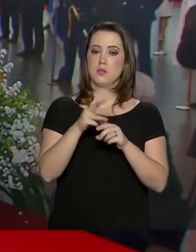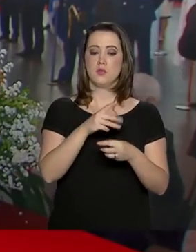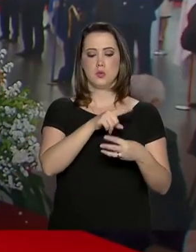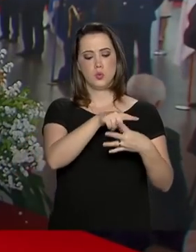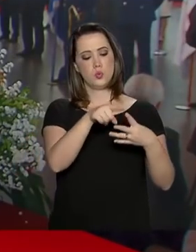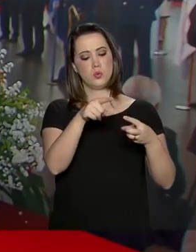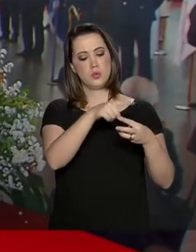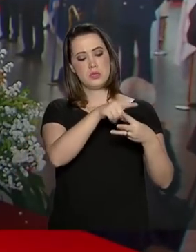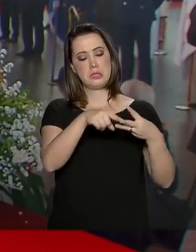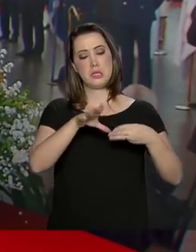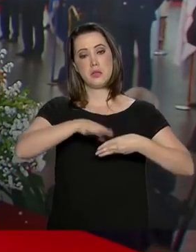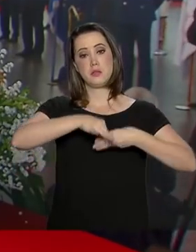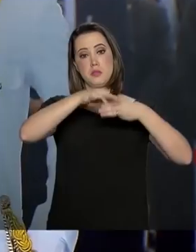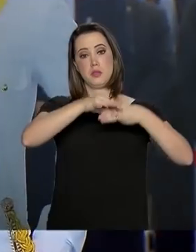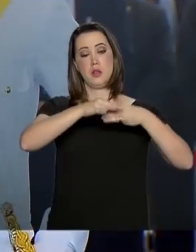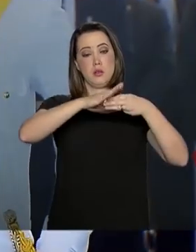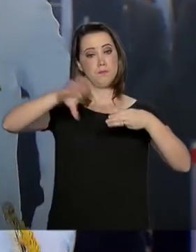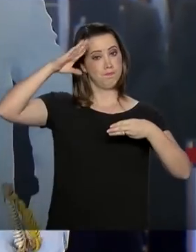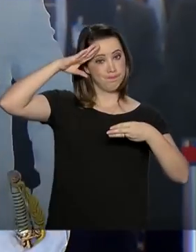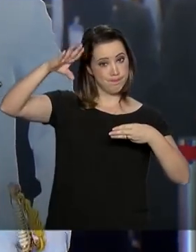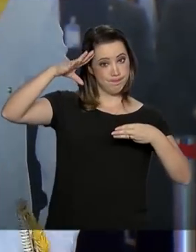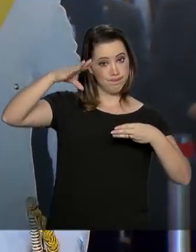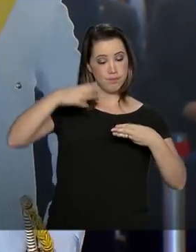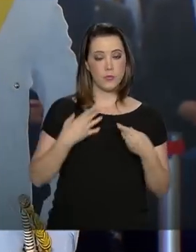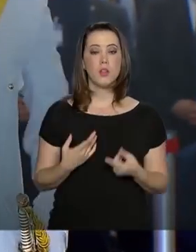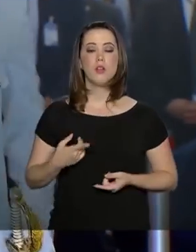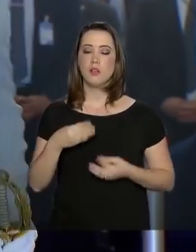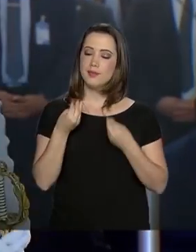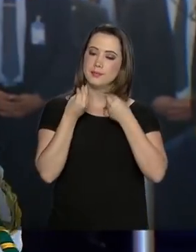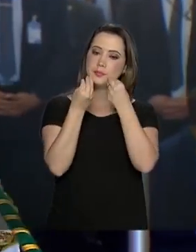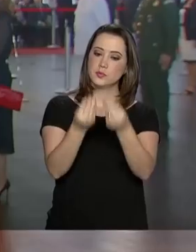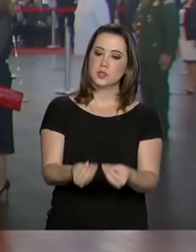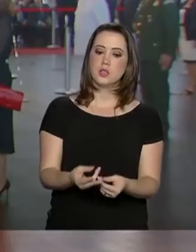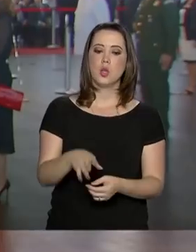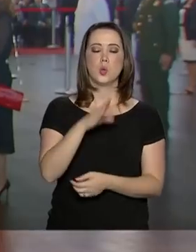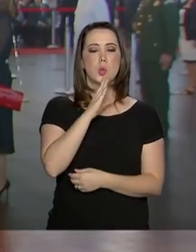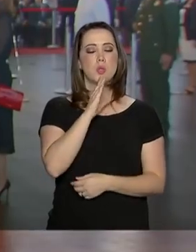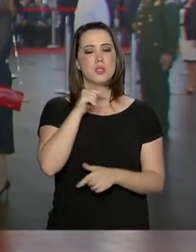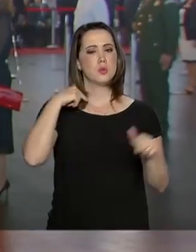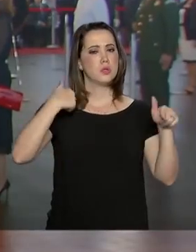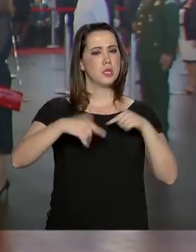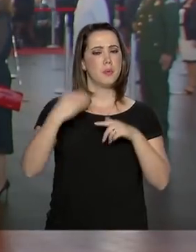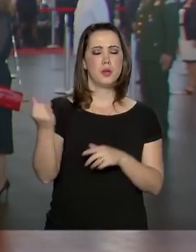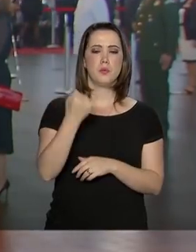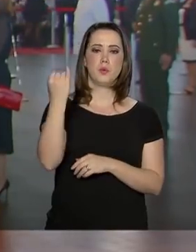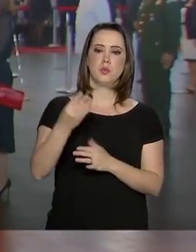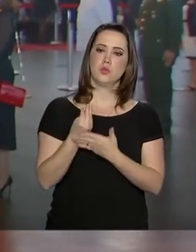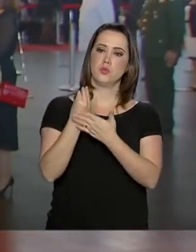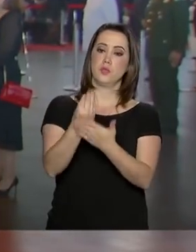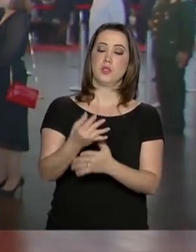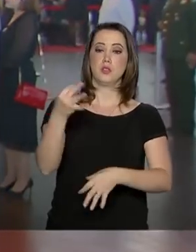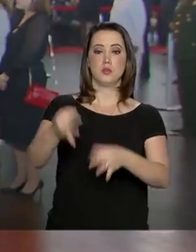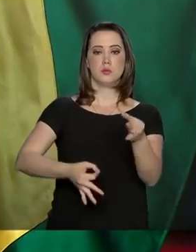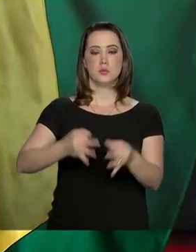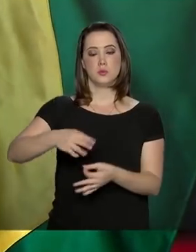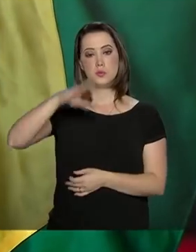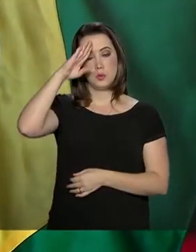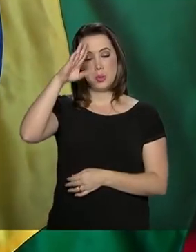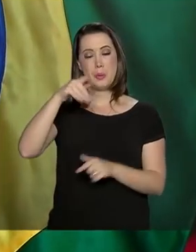comandantes das Forças Armadas. A condecoração é dada em reconhecimento ao serviço prestado à Justiça Militar, que tem como